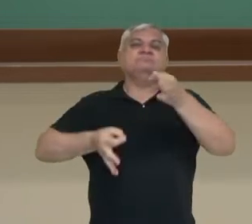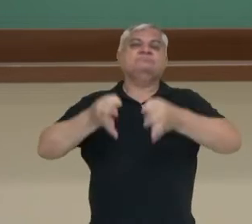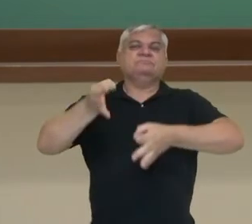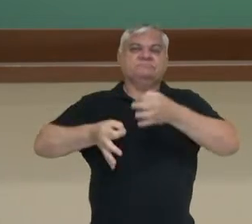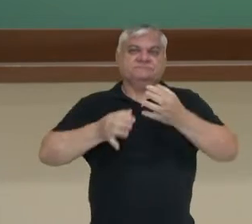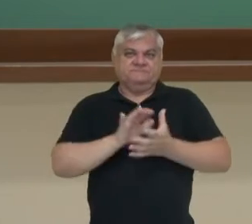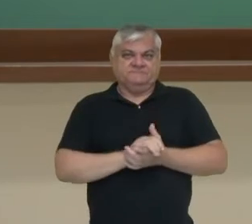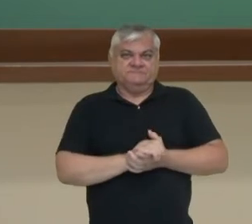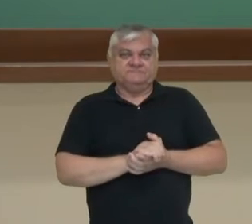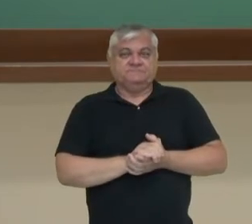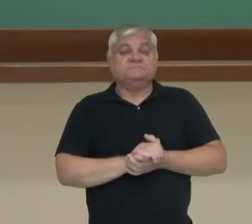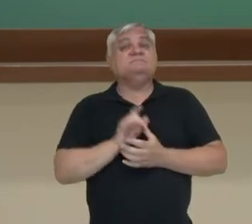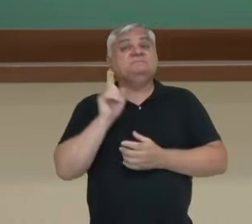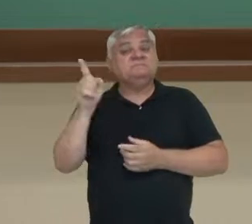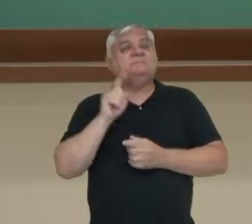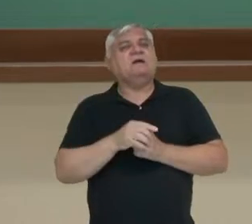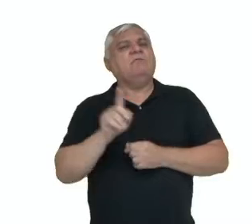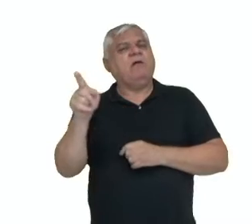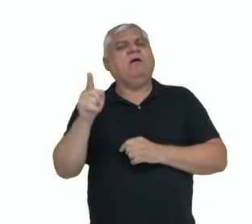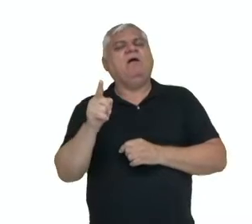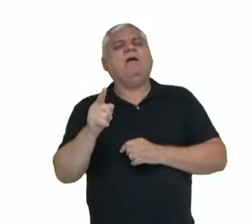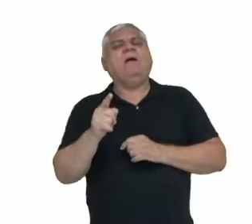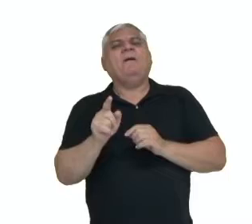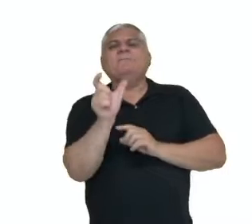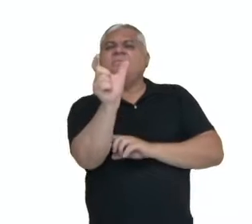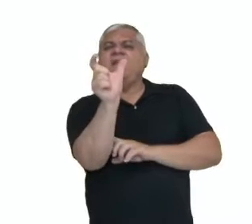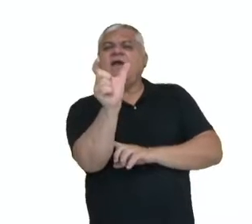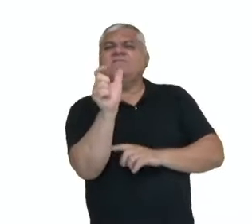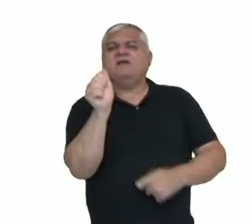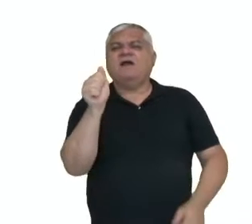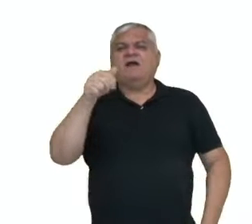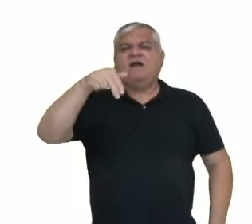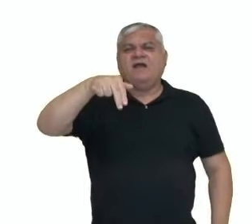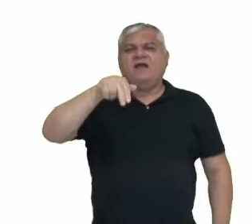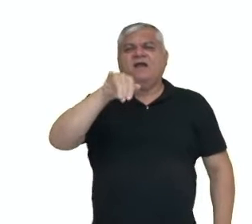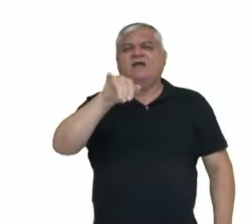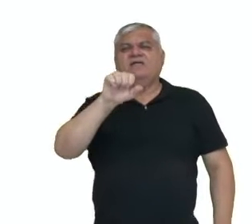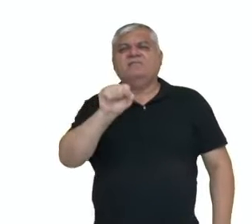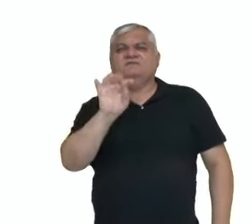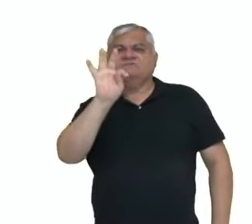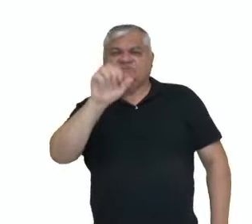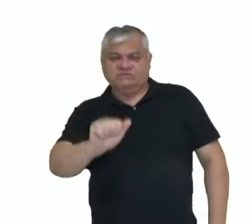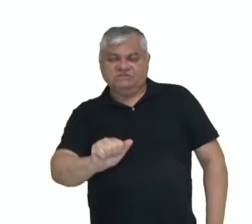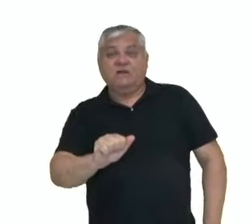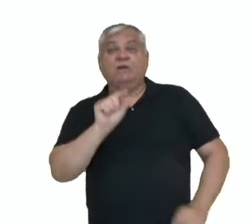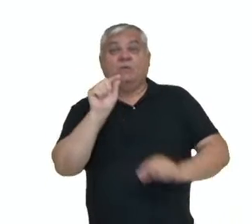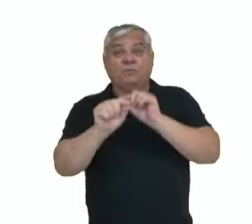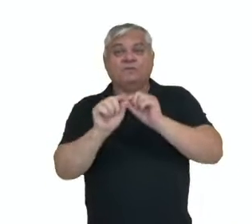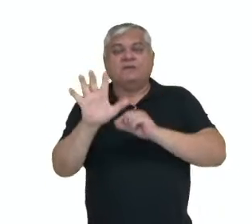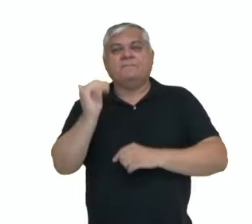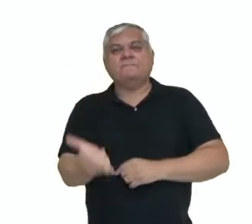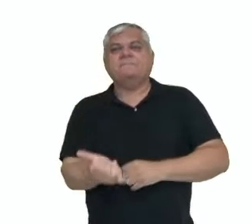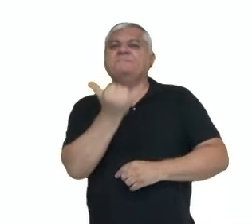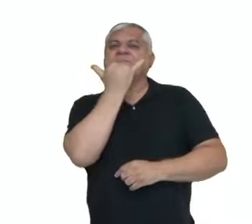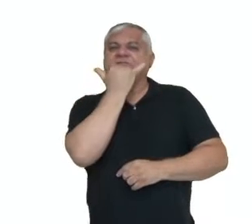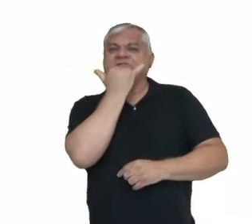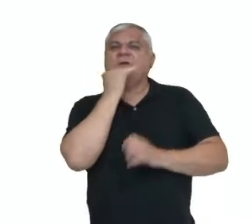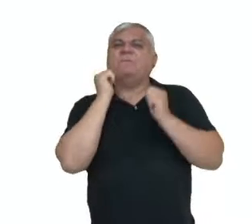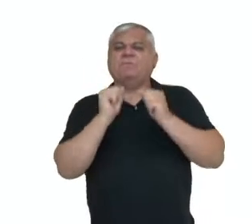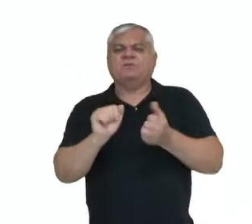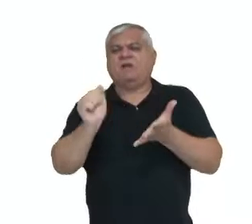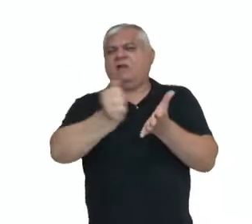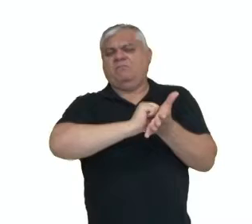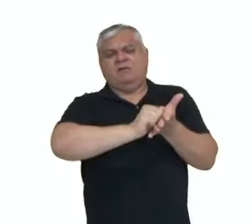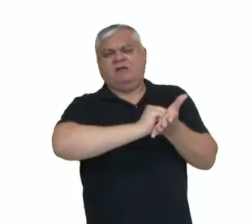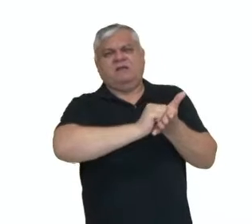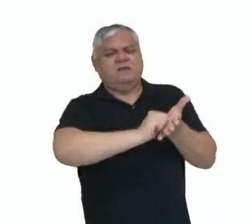necessário. E a segunda coisa que eu questionei foi a palavra anistia. Em um sentido amplo, quer dizer perdão ou